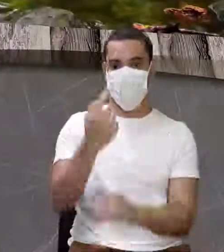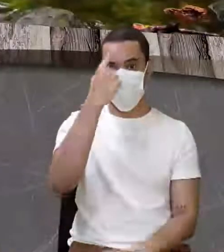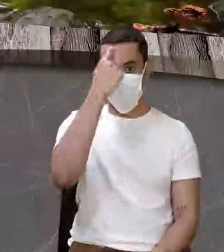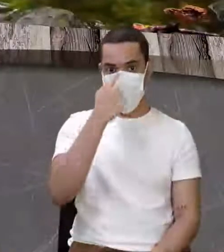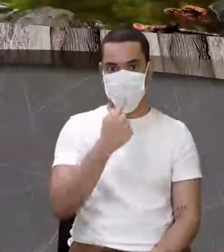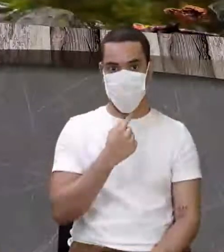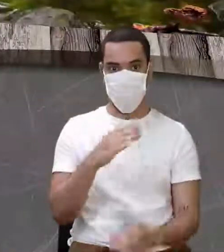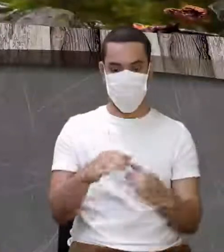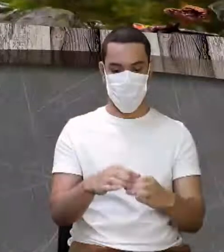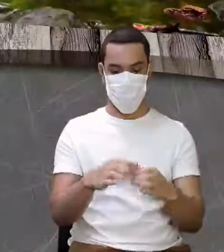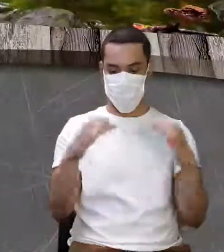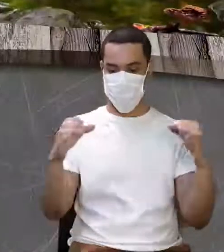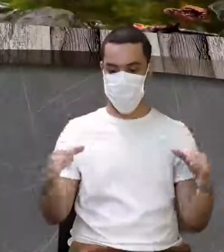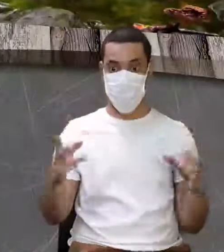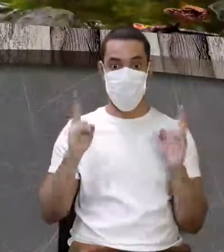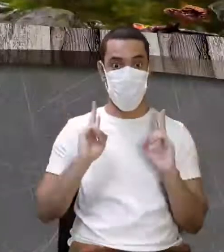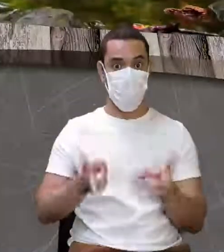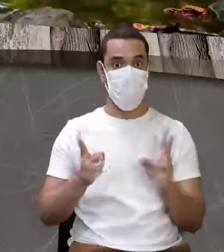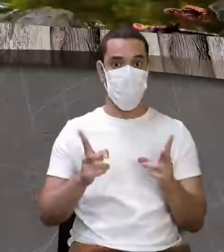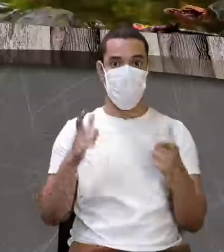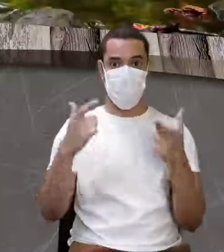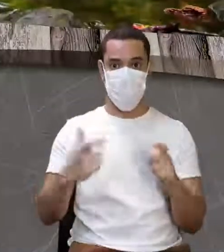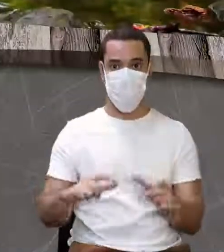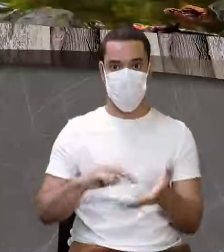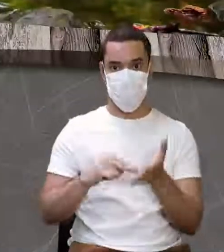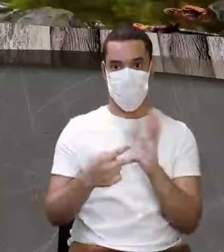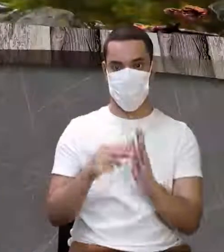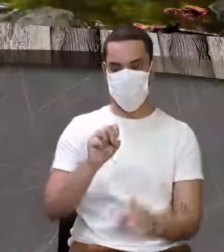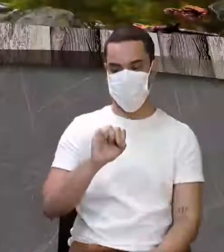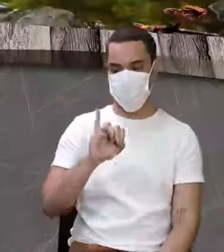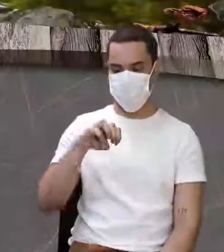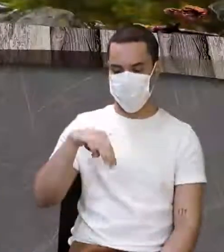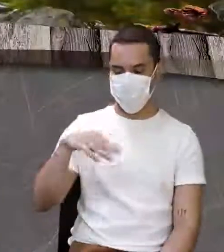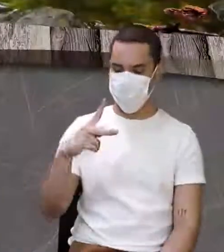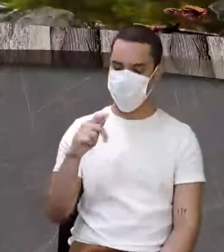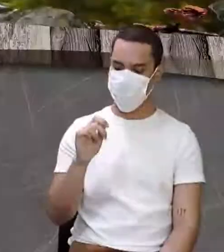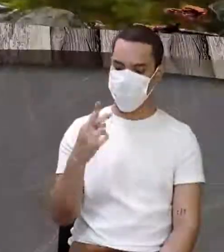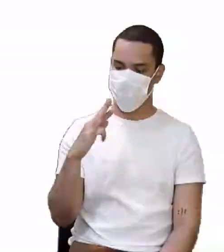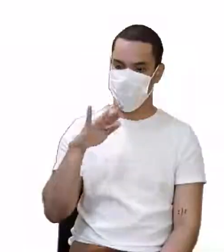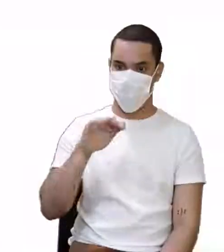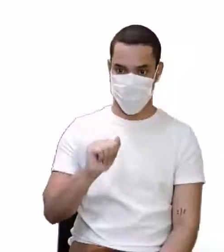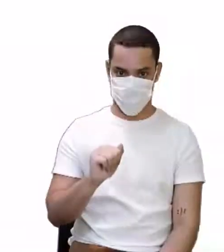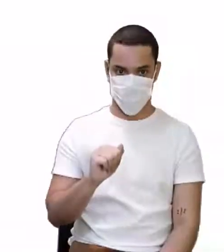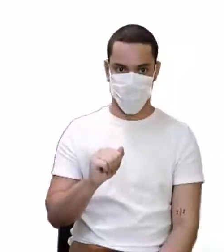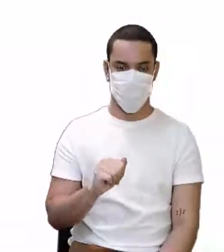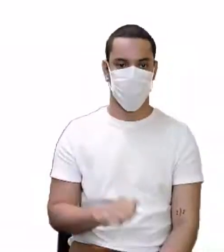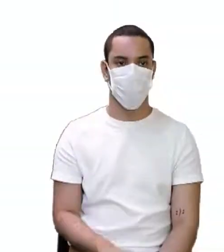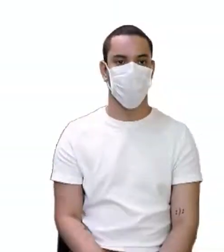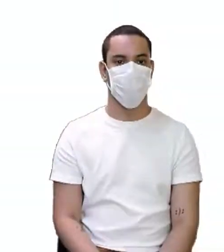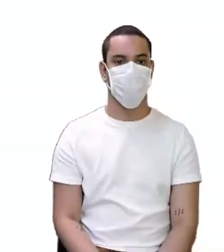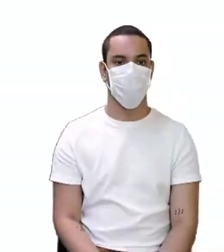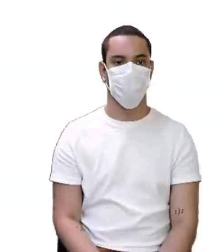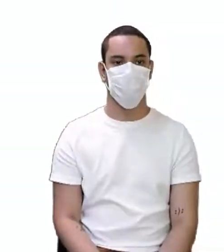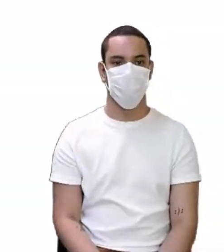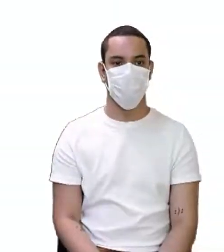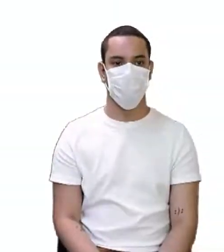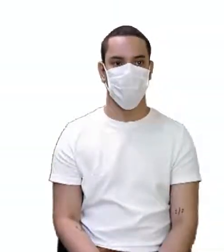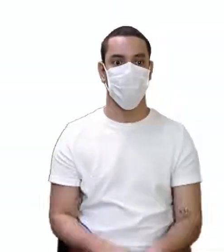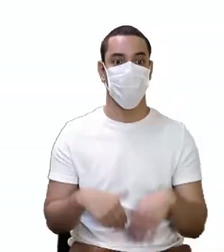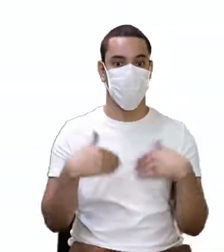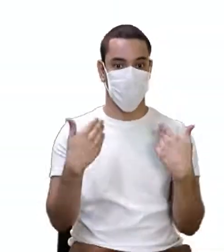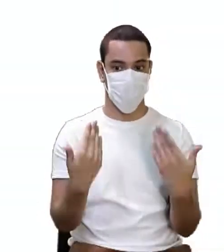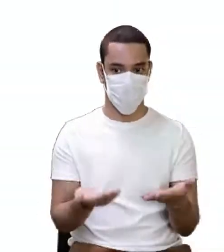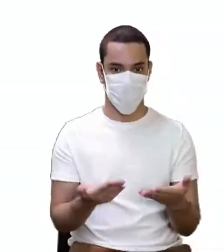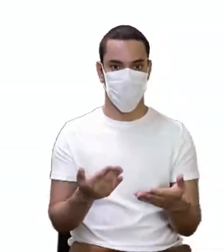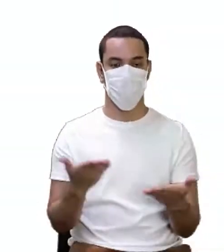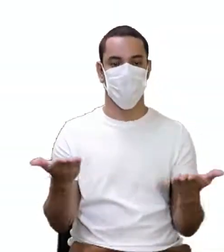distintas no mesmo local. Isso é a simpatria. Tá bom? Vamos continuar? Joga lá. Então agora vamos